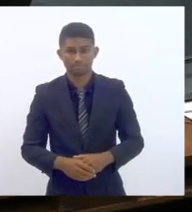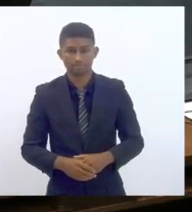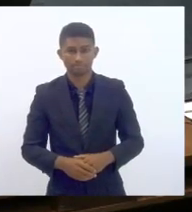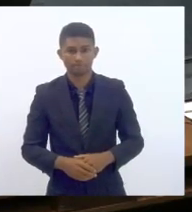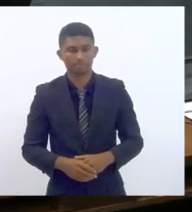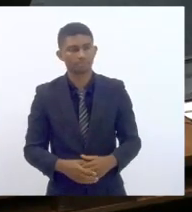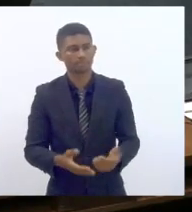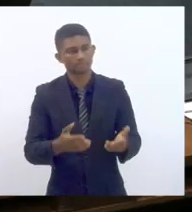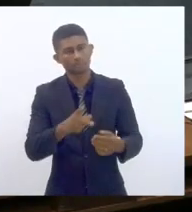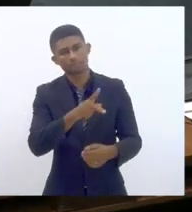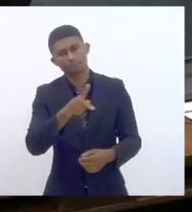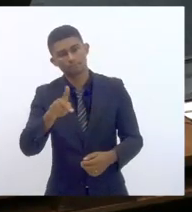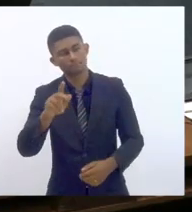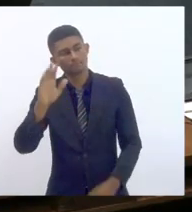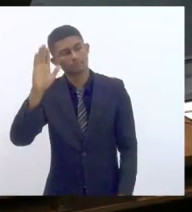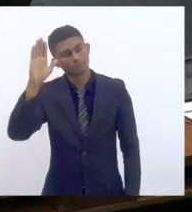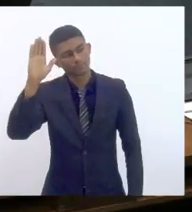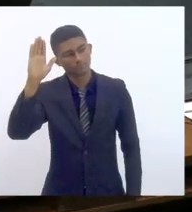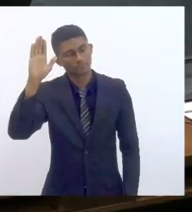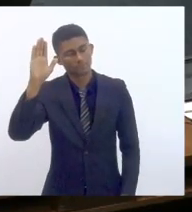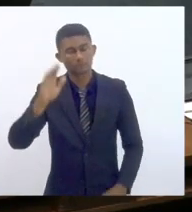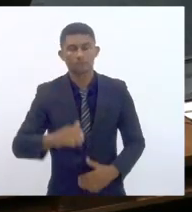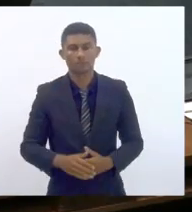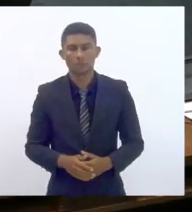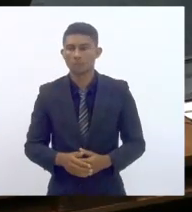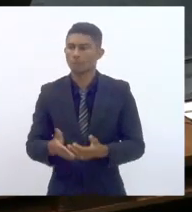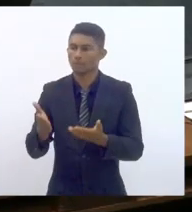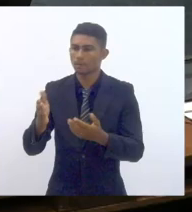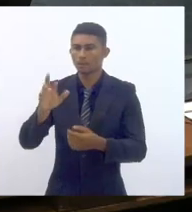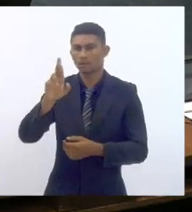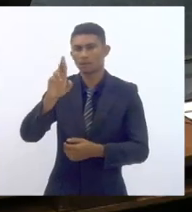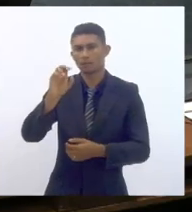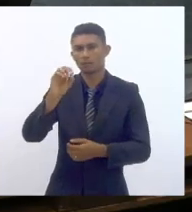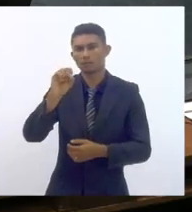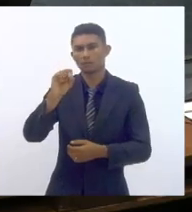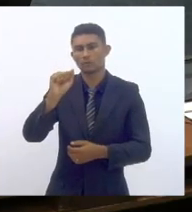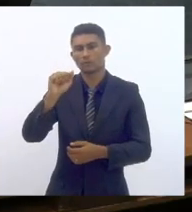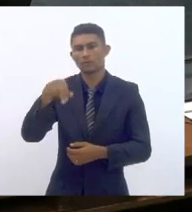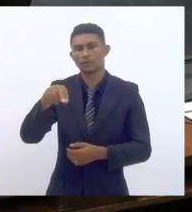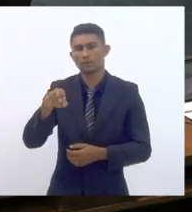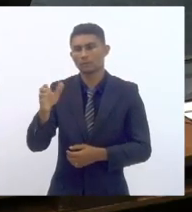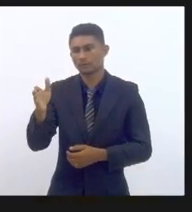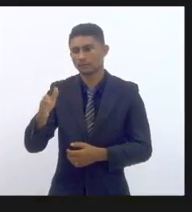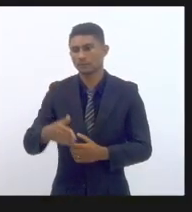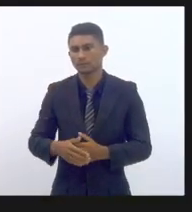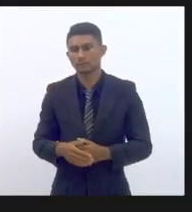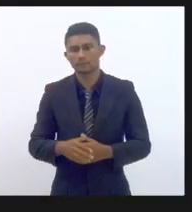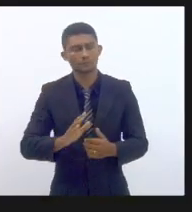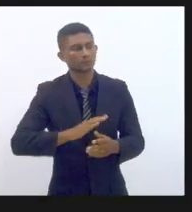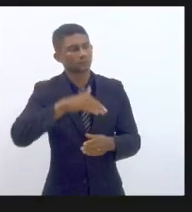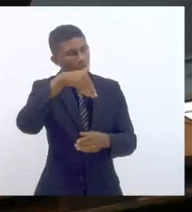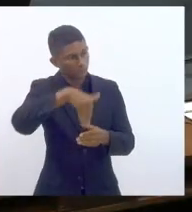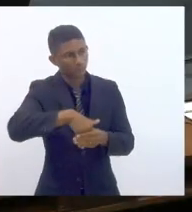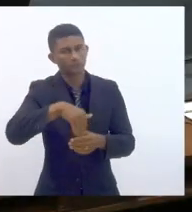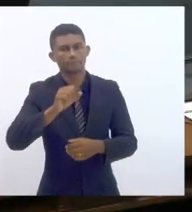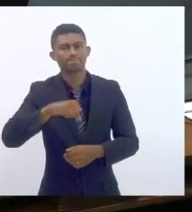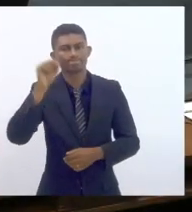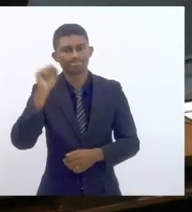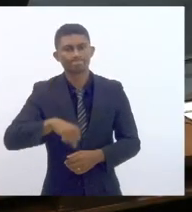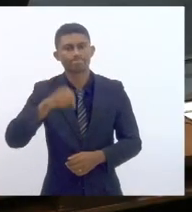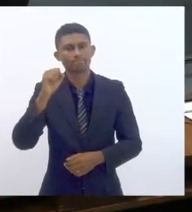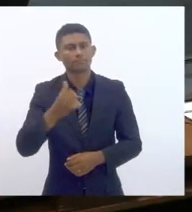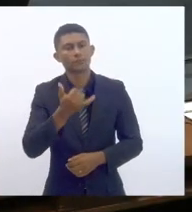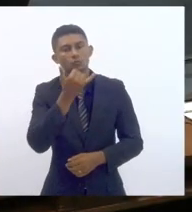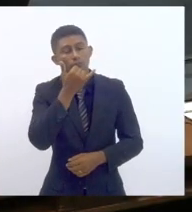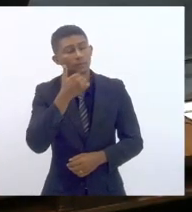Senhor presidente, pela ordem. Deputada Rosane Félix. Voto favorável, senhor presidente. Eu não estava ouvindo o